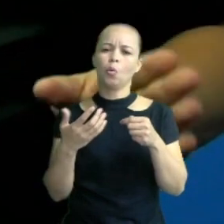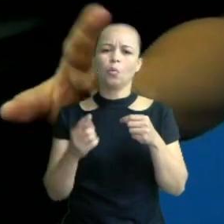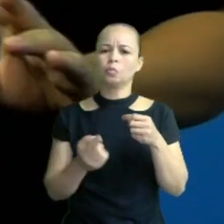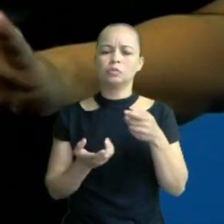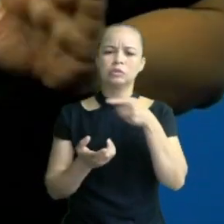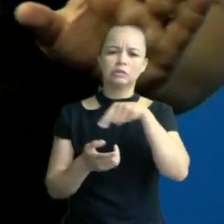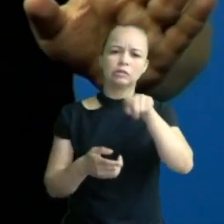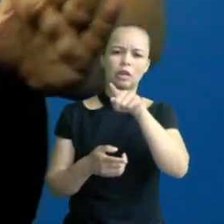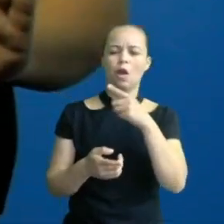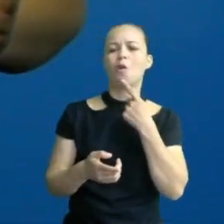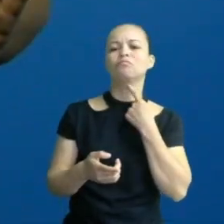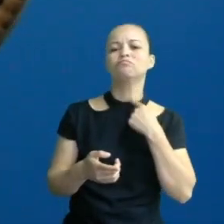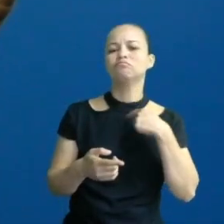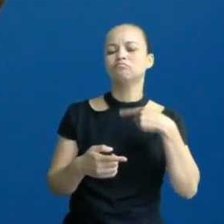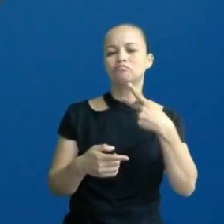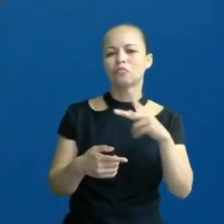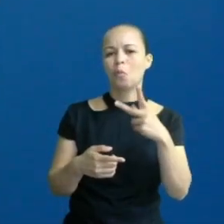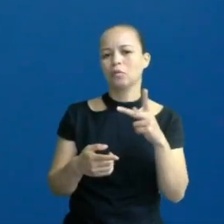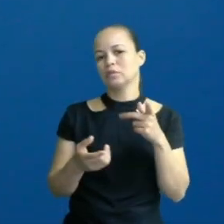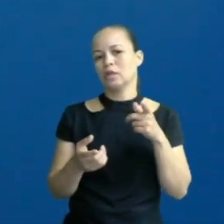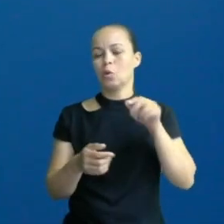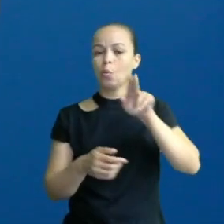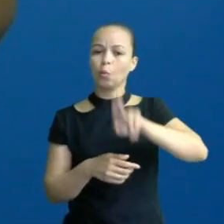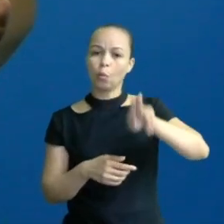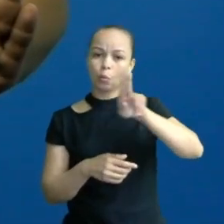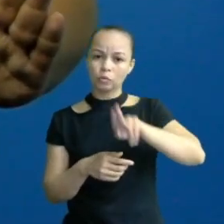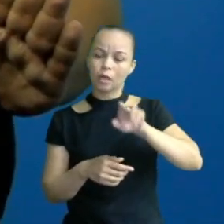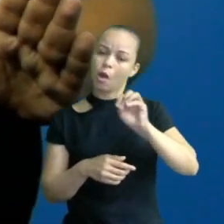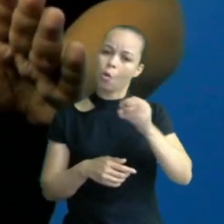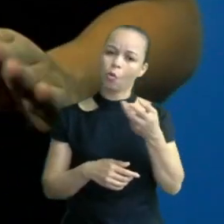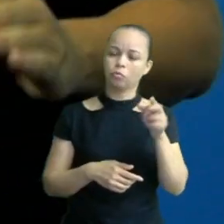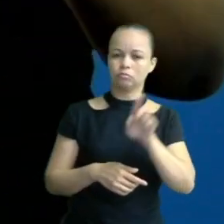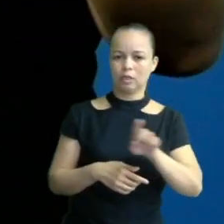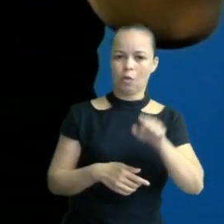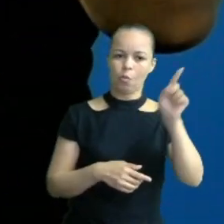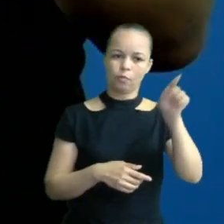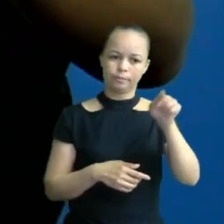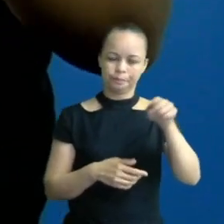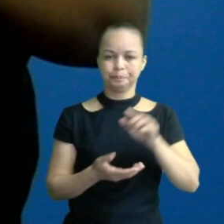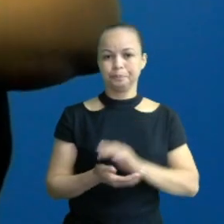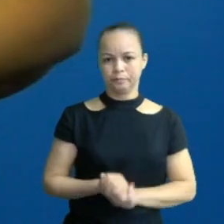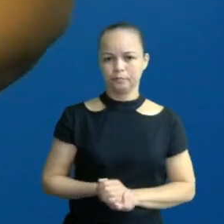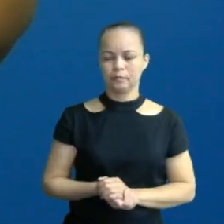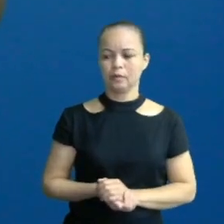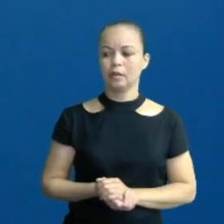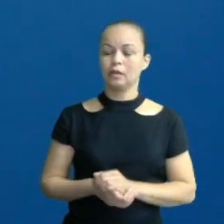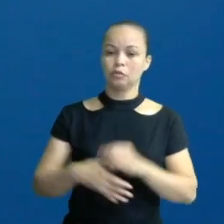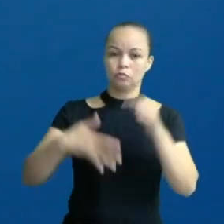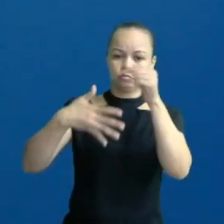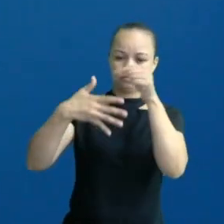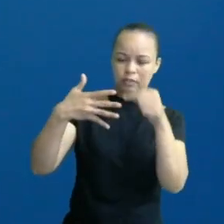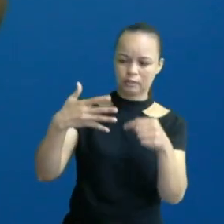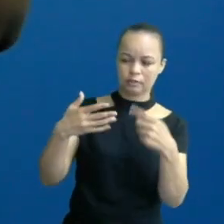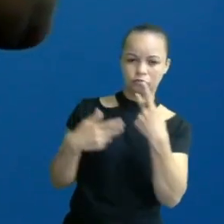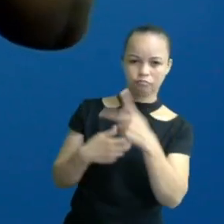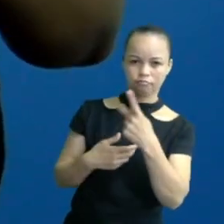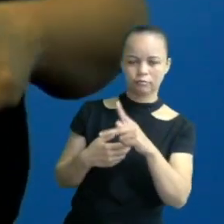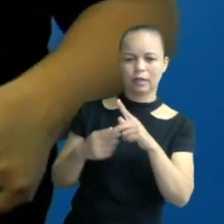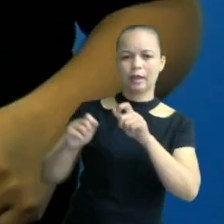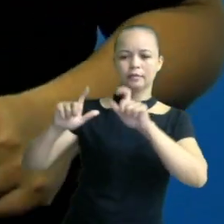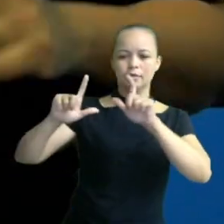não. Nenhum dos dois estará errado, tá bom, gente? Então, só nesses casos que a